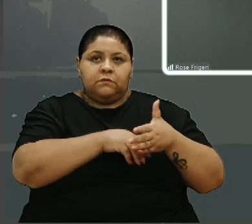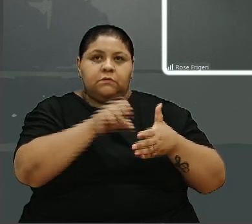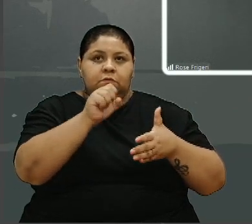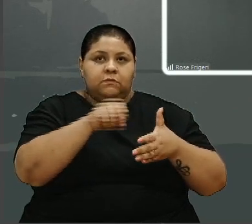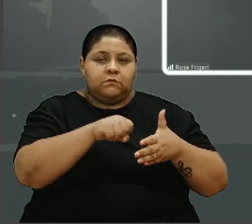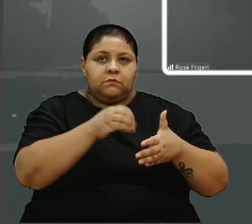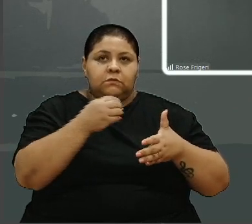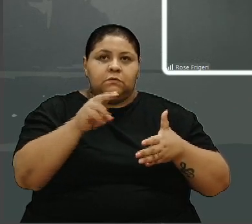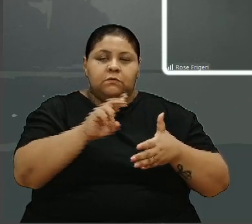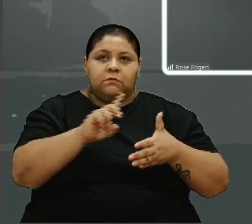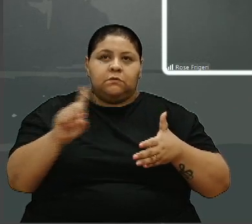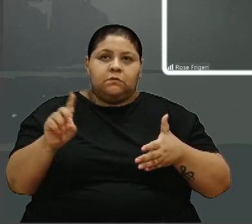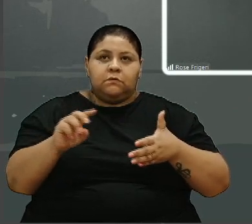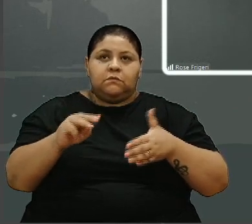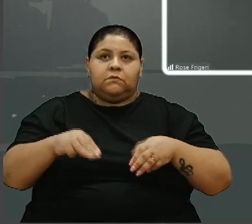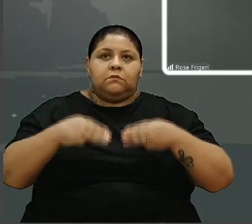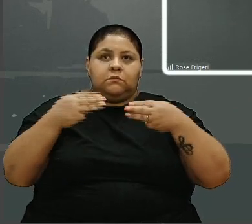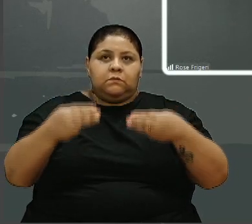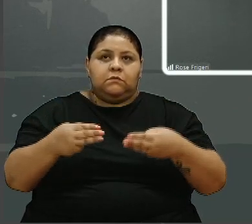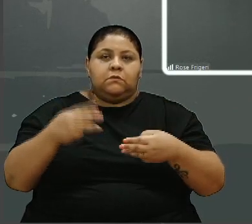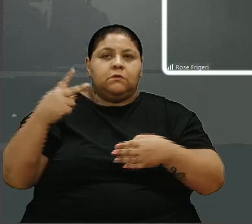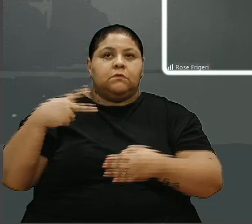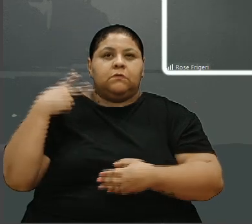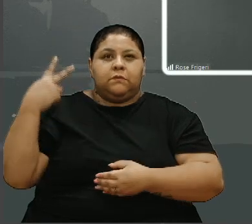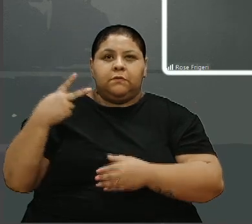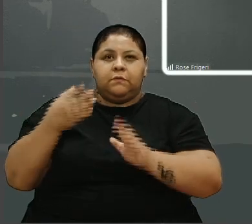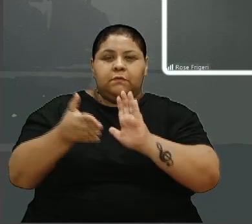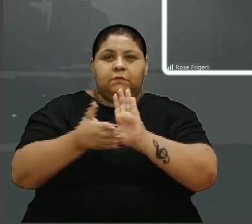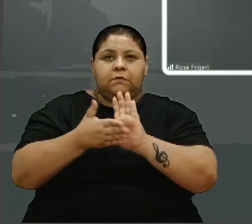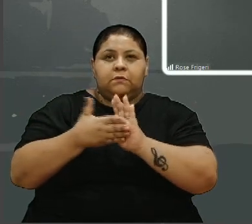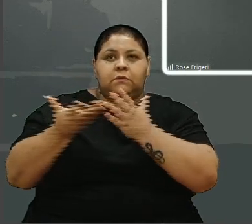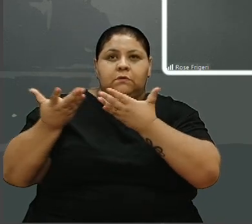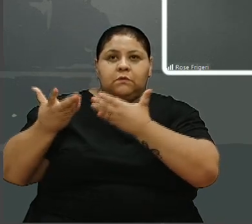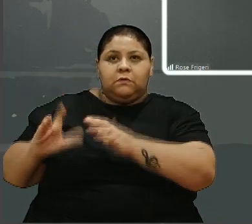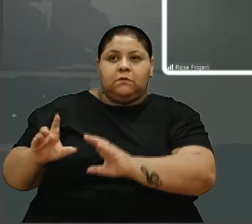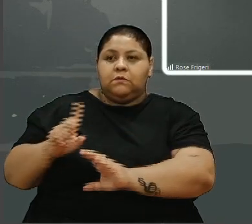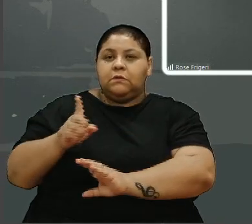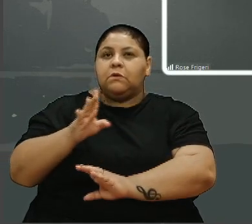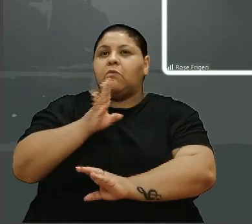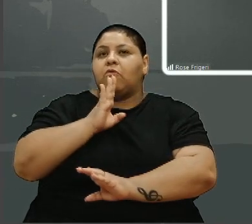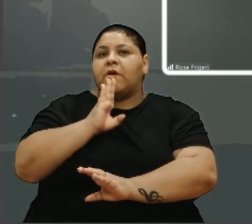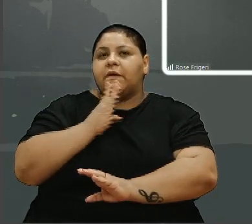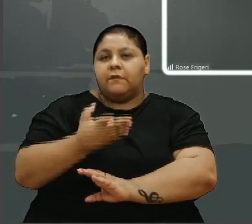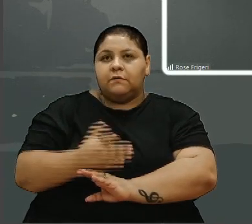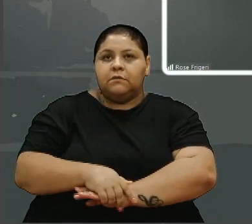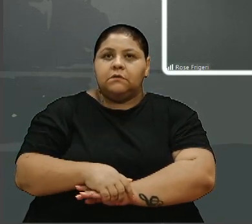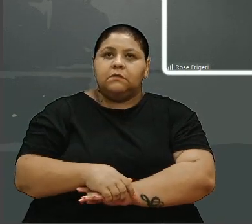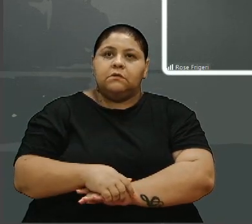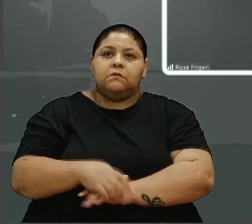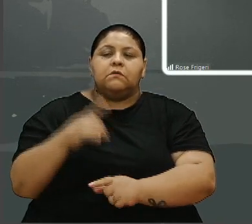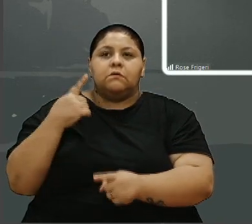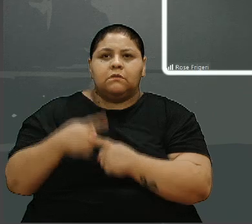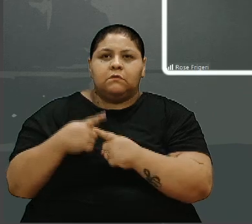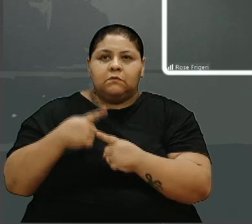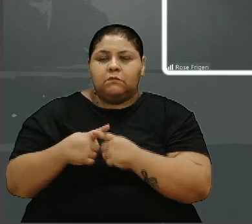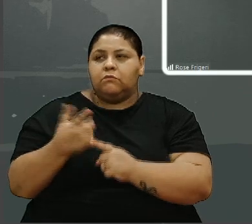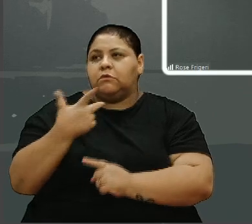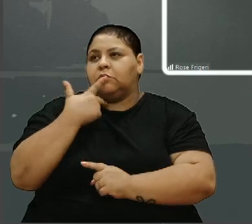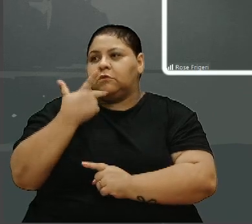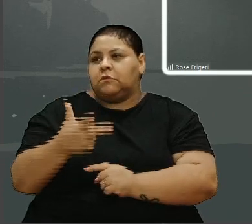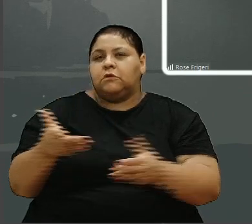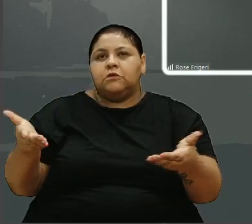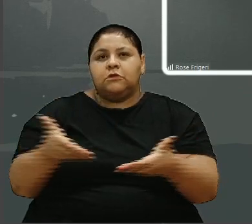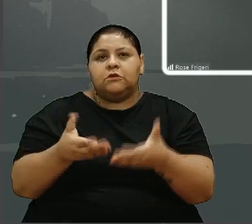uma moção que os vereadores que propuseram repúdio a ela não conhecem, porque estão dizendo que